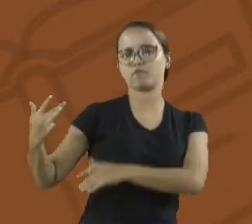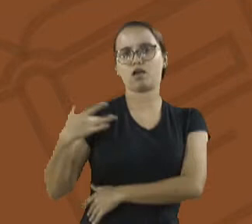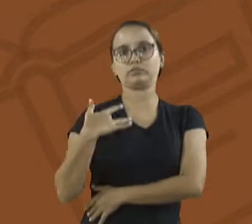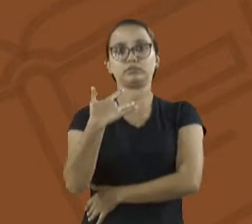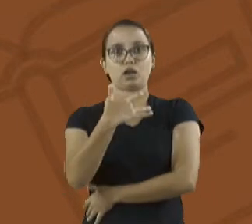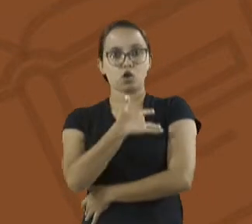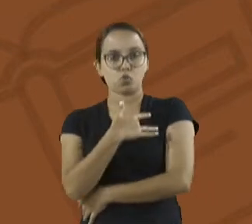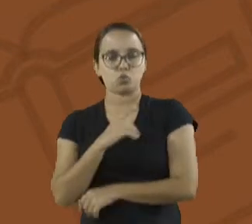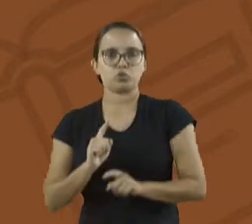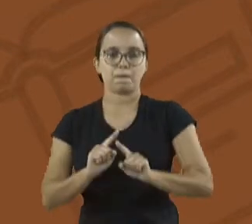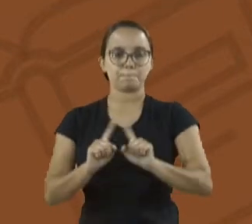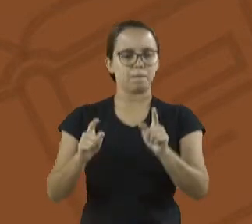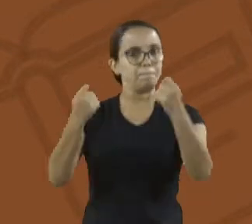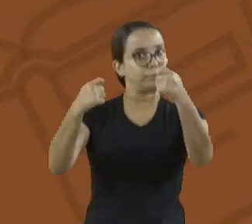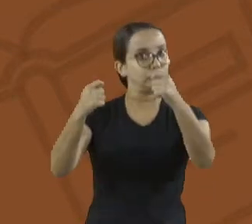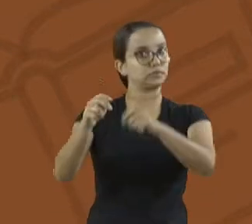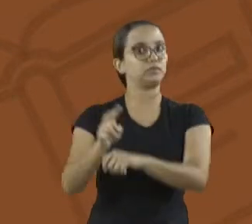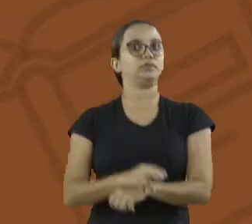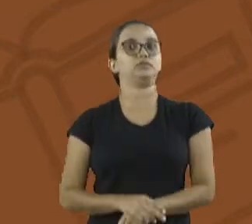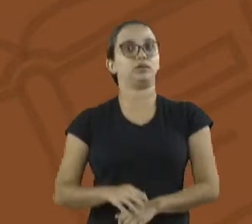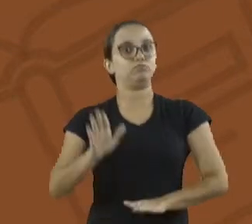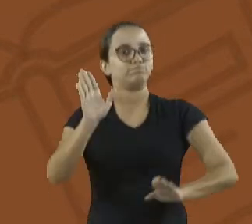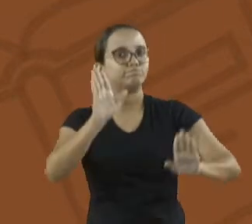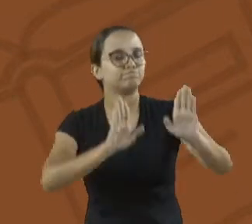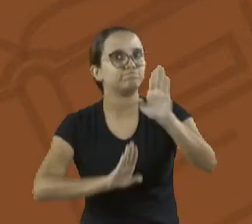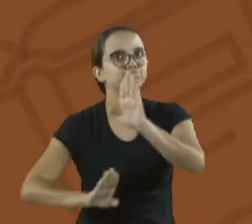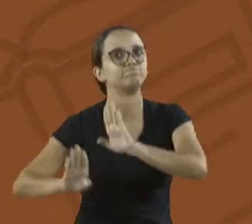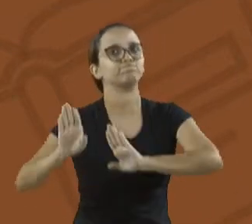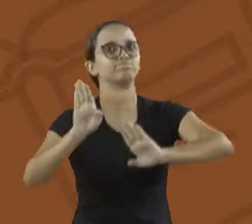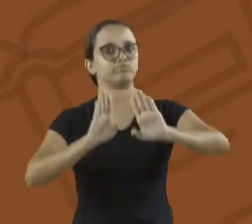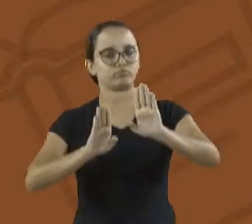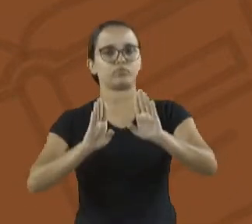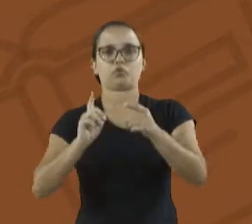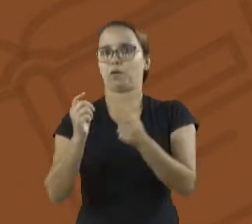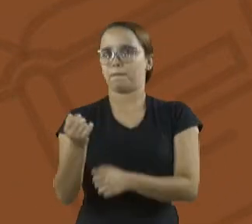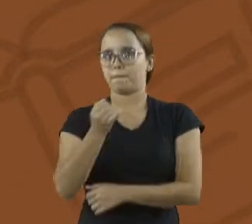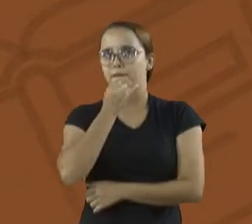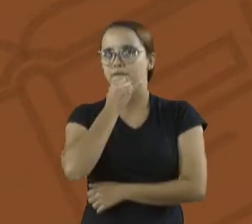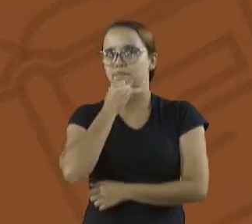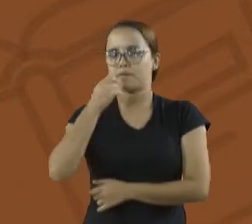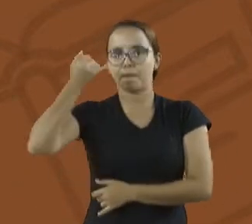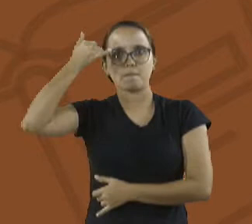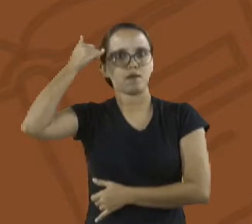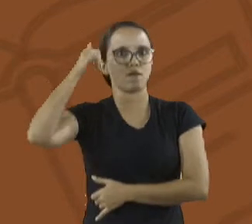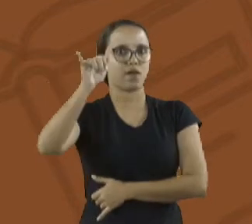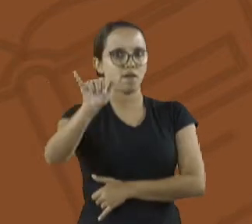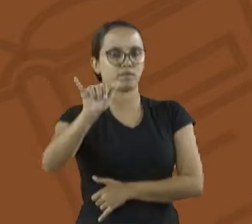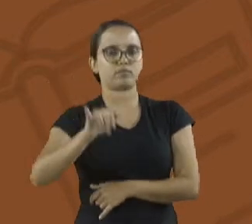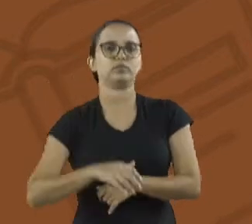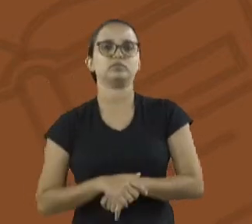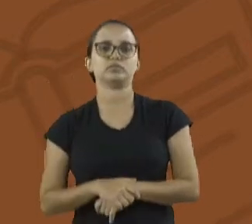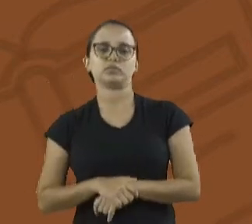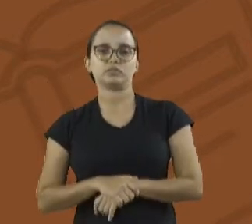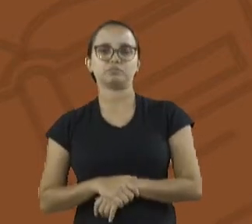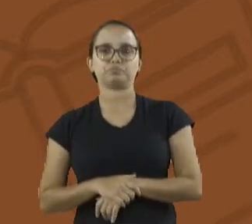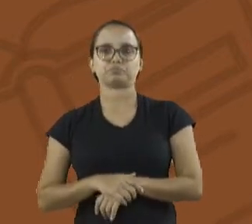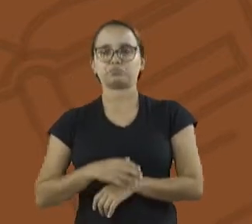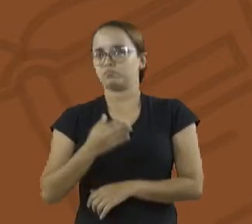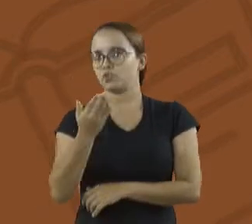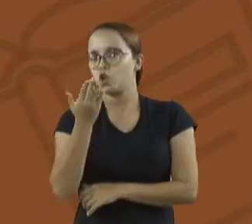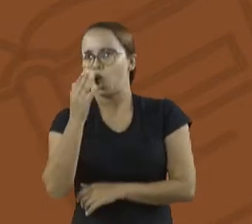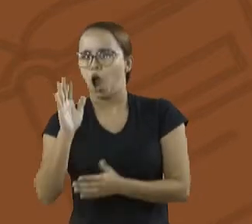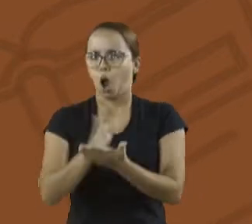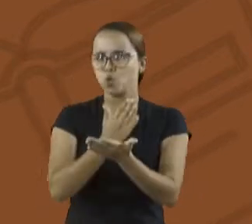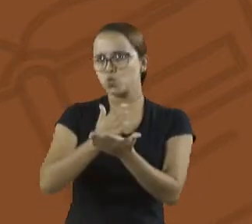com discernimento. Vai se reunir, vamos evitar, por exemplo, colocar determinadas comidas que a